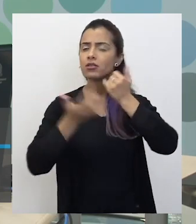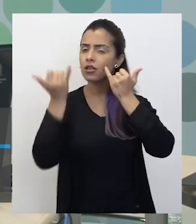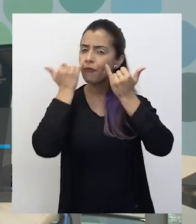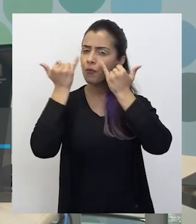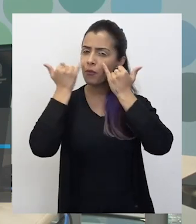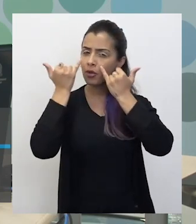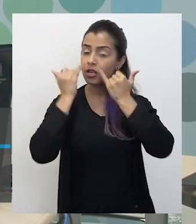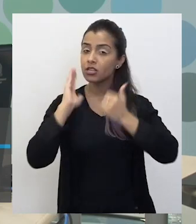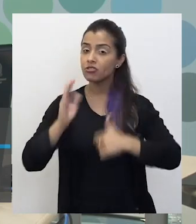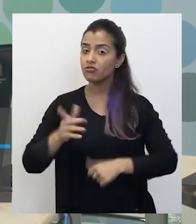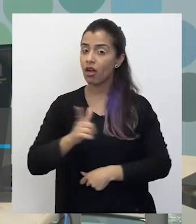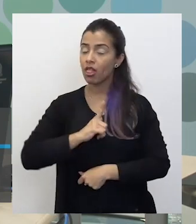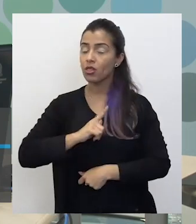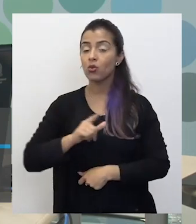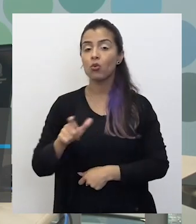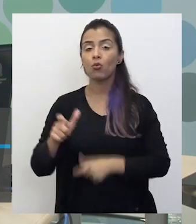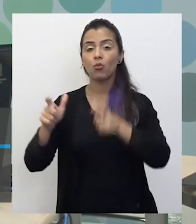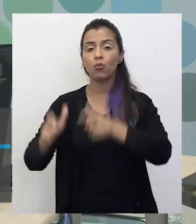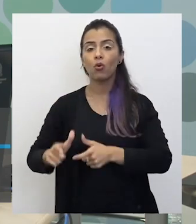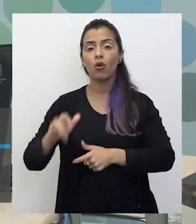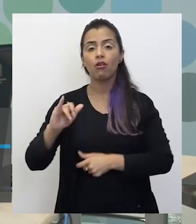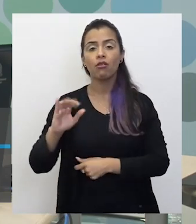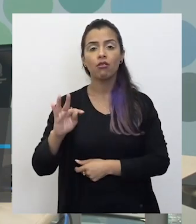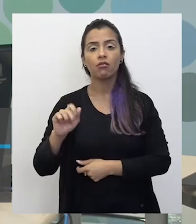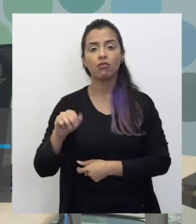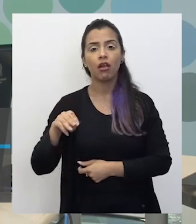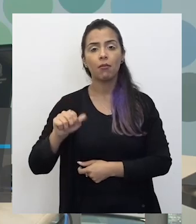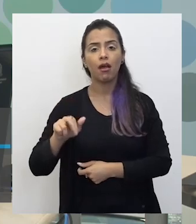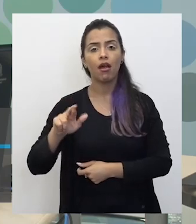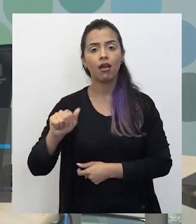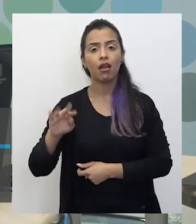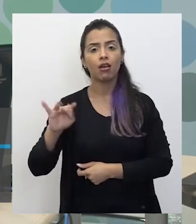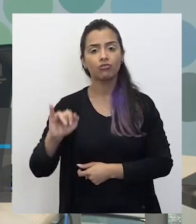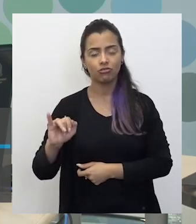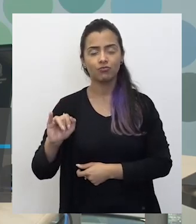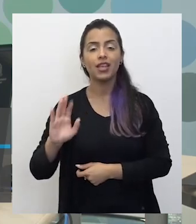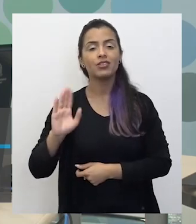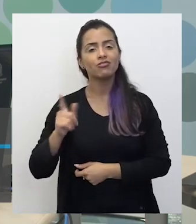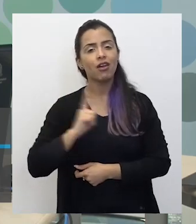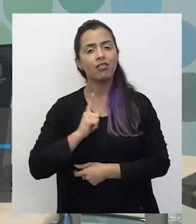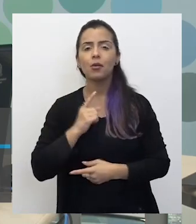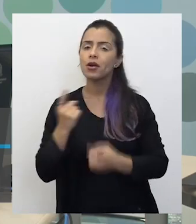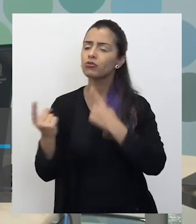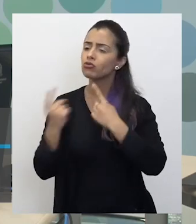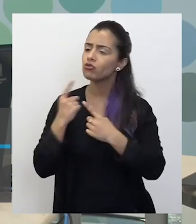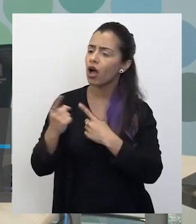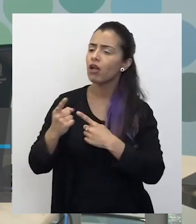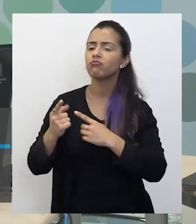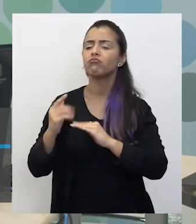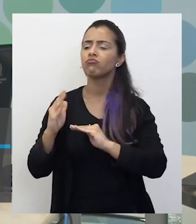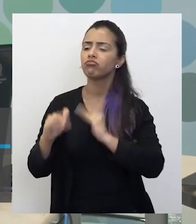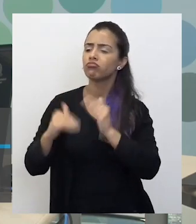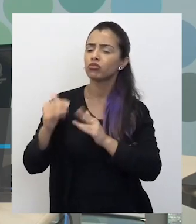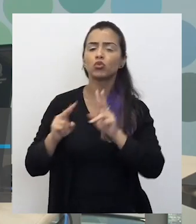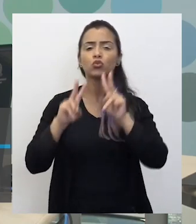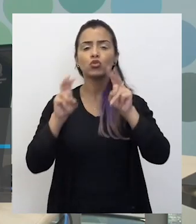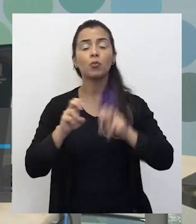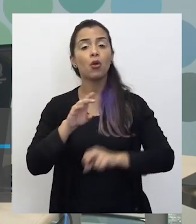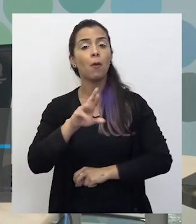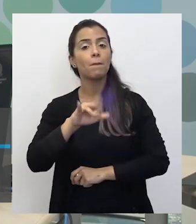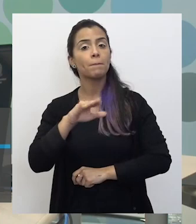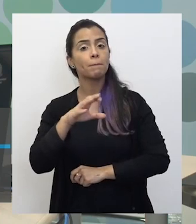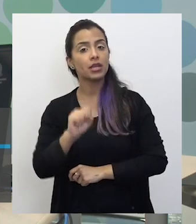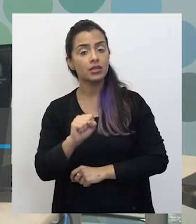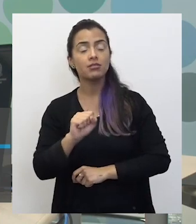pelo Itamaraty, Então a gente teve aí já uma construção, uma base de diálogo sobre o BRICS que vai nortear